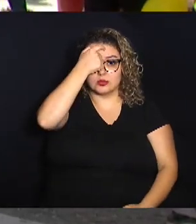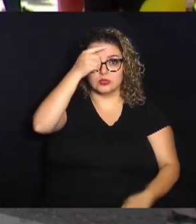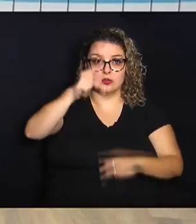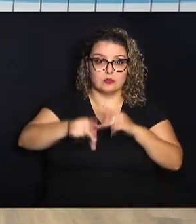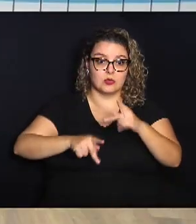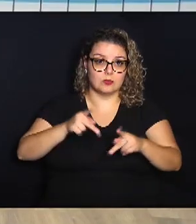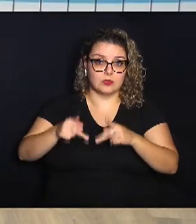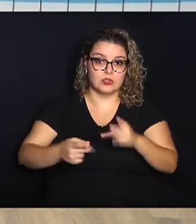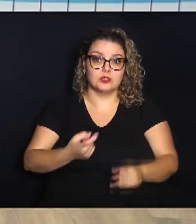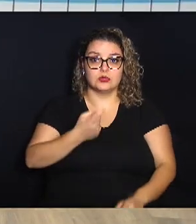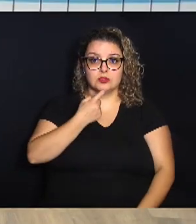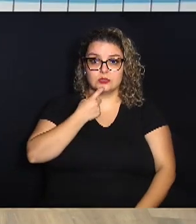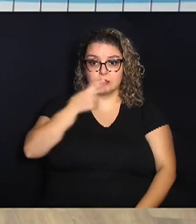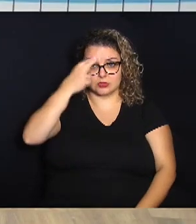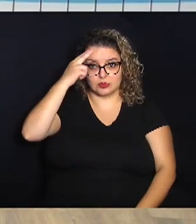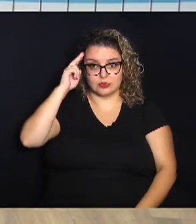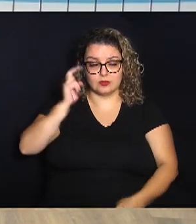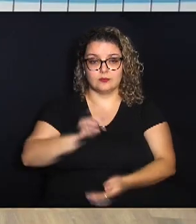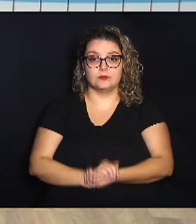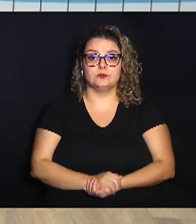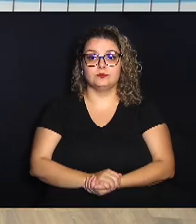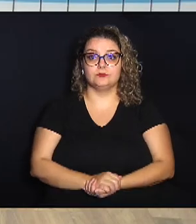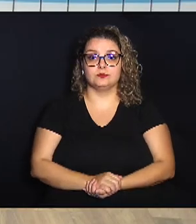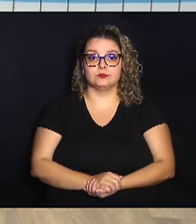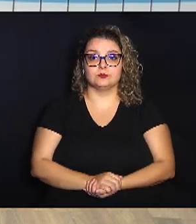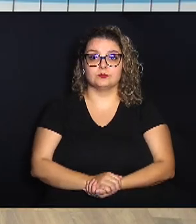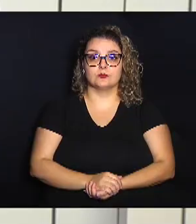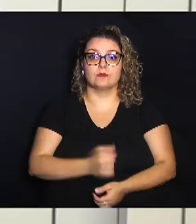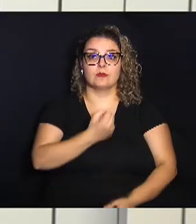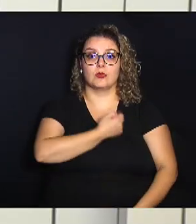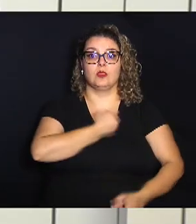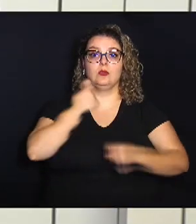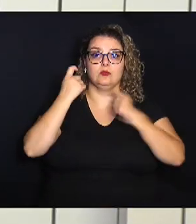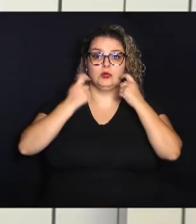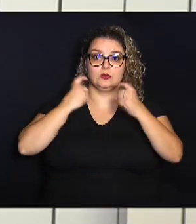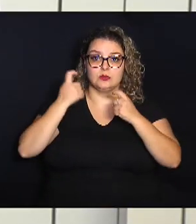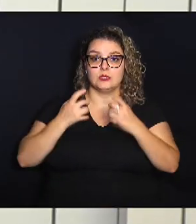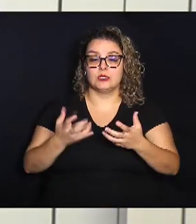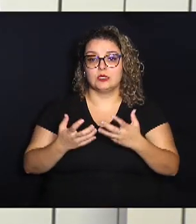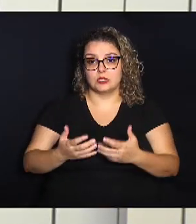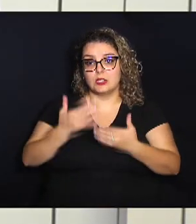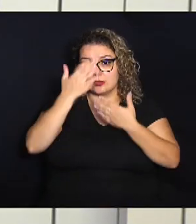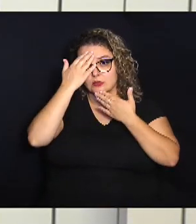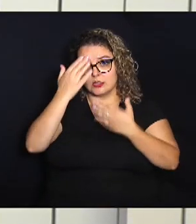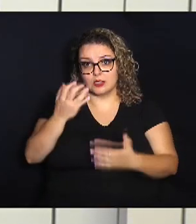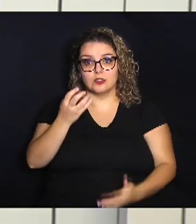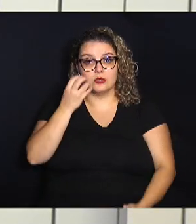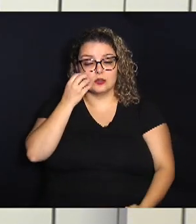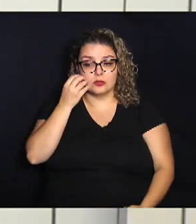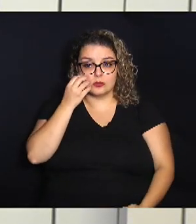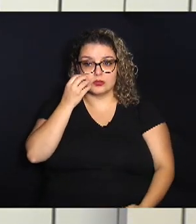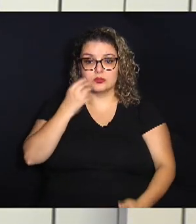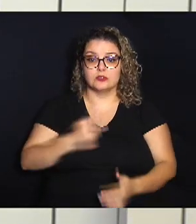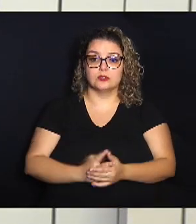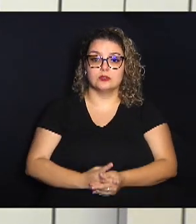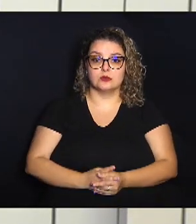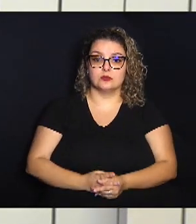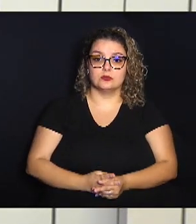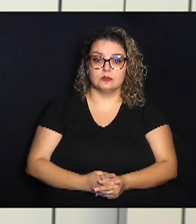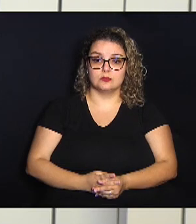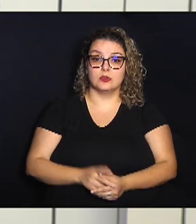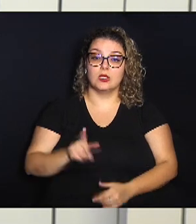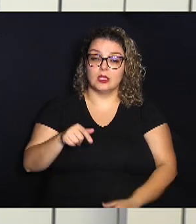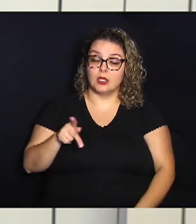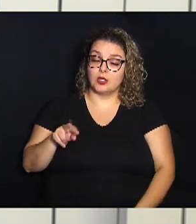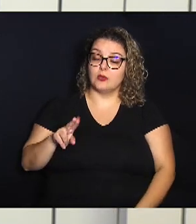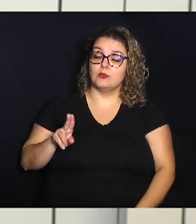de Campinas. Gabriel Castro. Números preocupantes mesmo. Quero agradecer ao nosso repórter André Aranha. É a prudência,